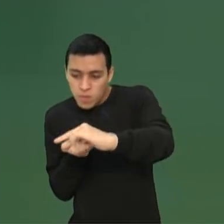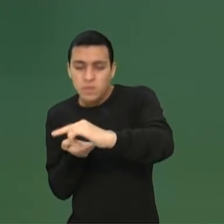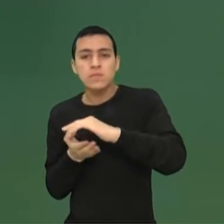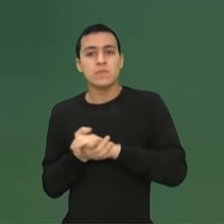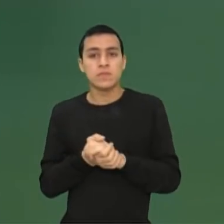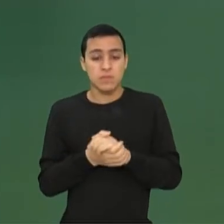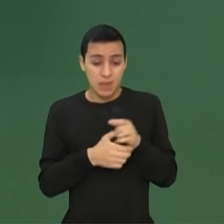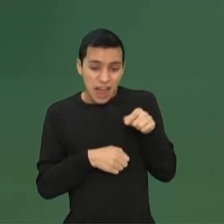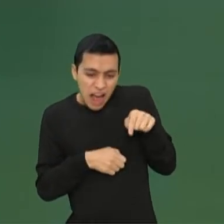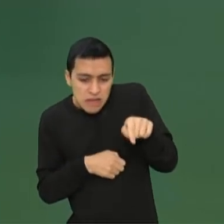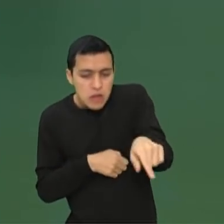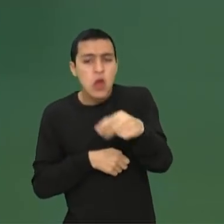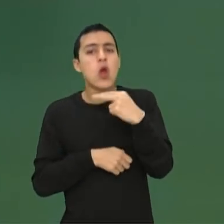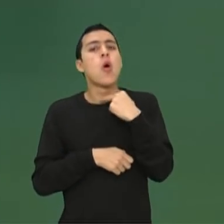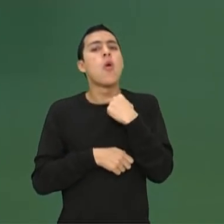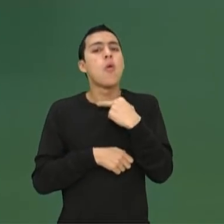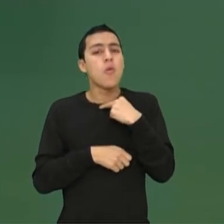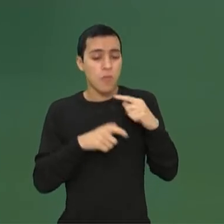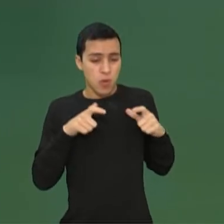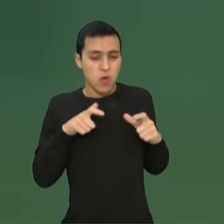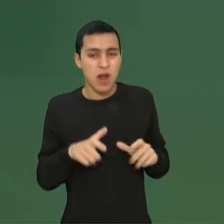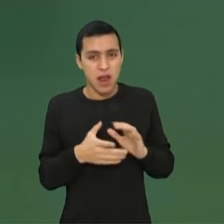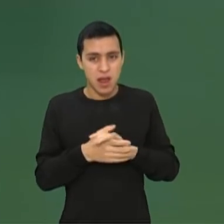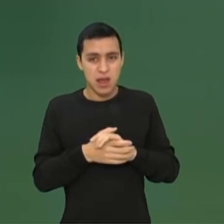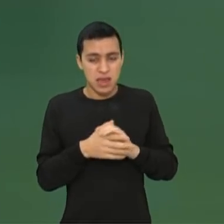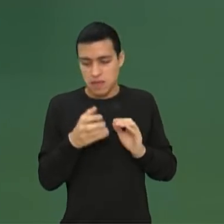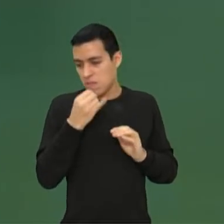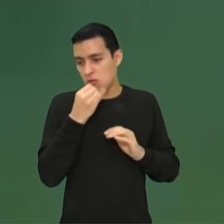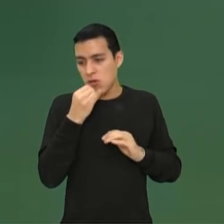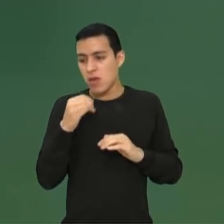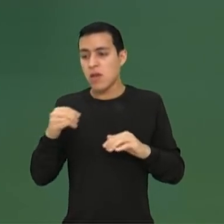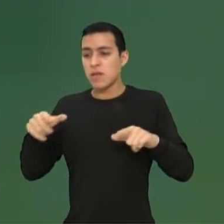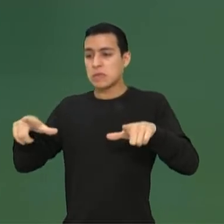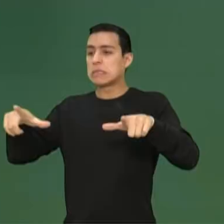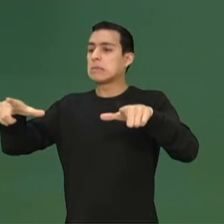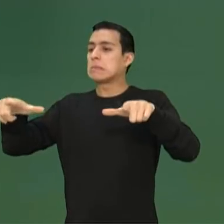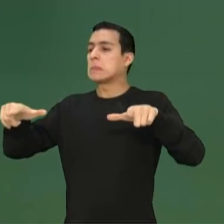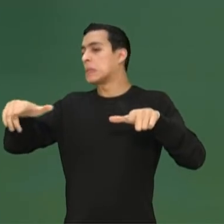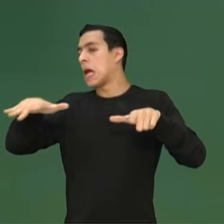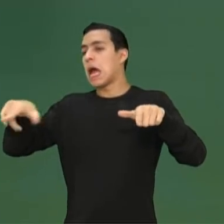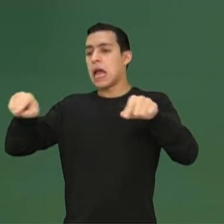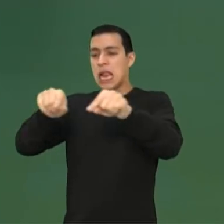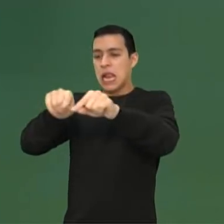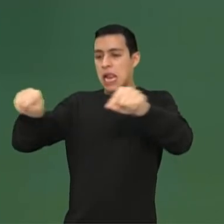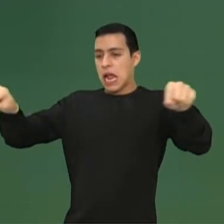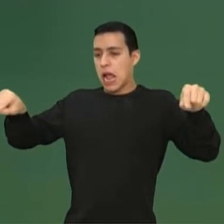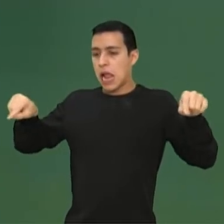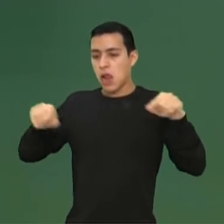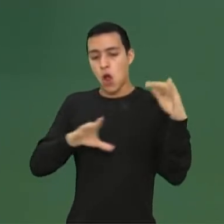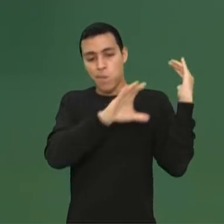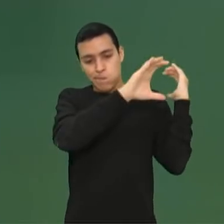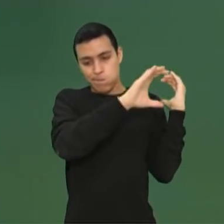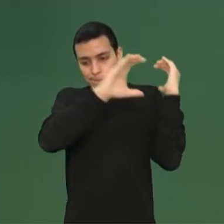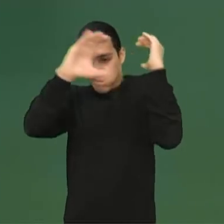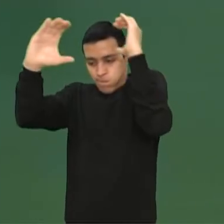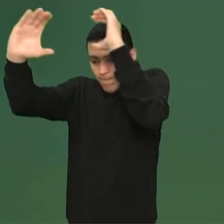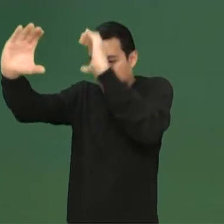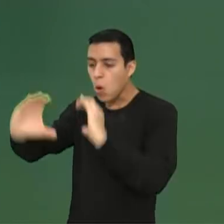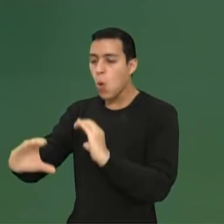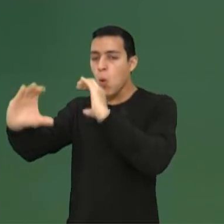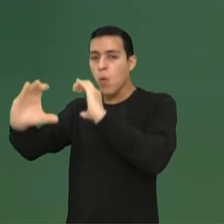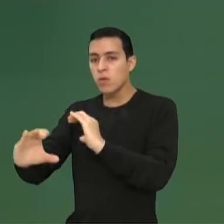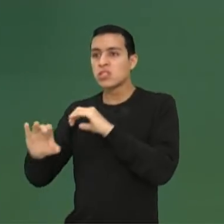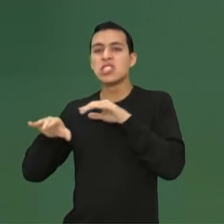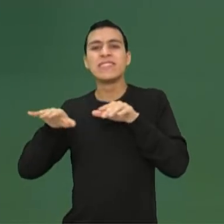um lugar no espaço. Se eu colocar esse tronco de árvore no meio da sala, aqui na sala da tua casa, no teu